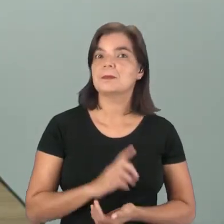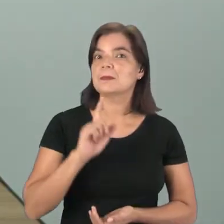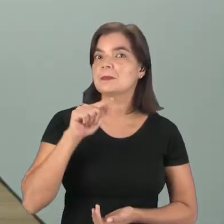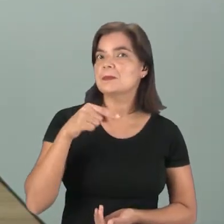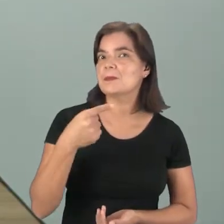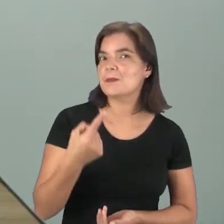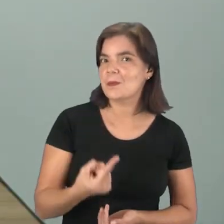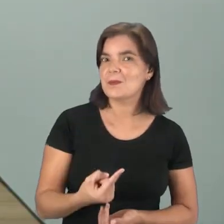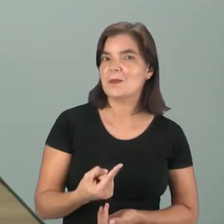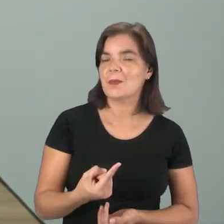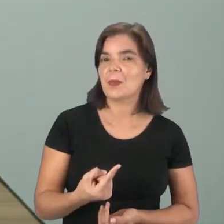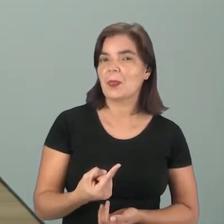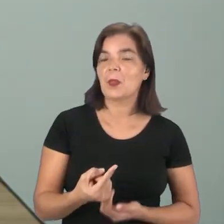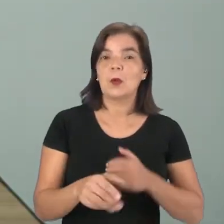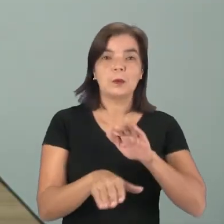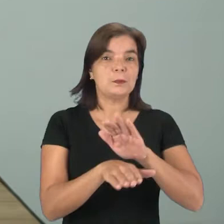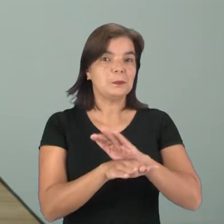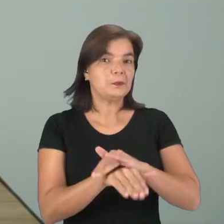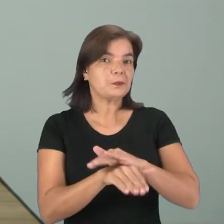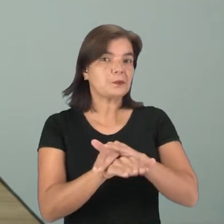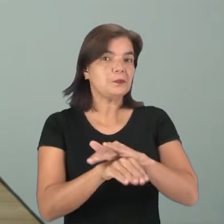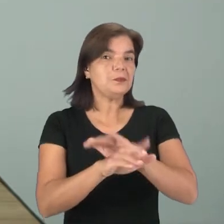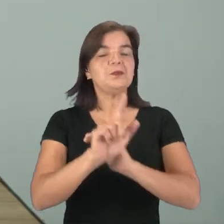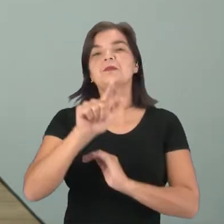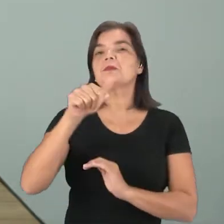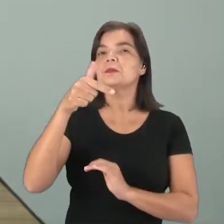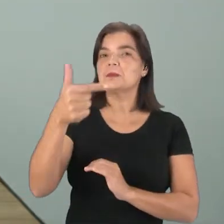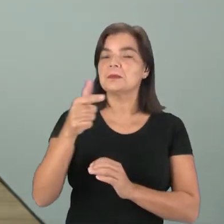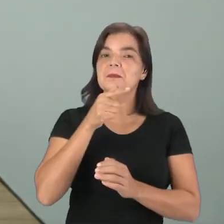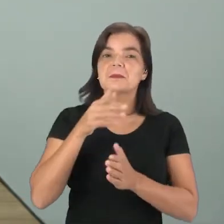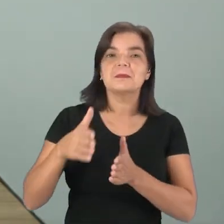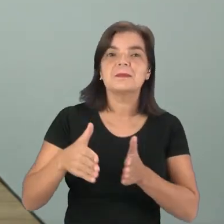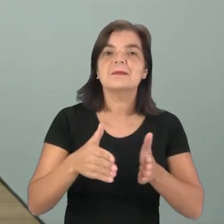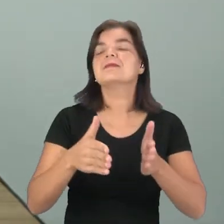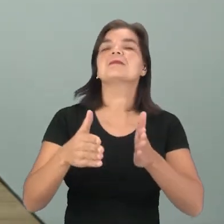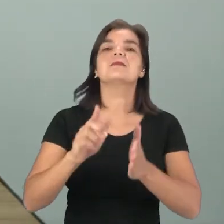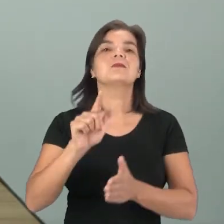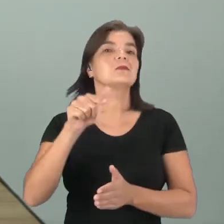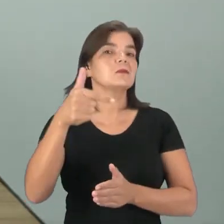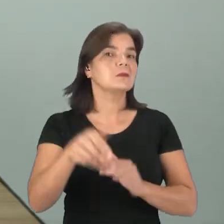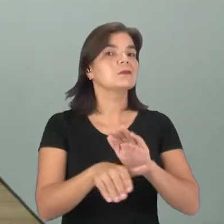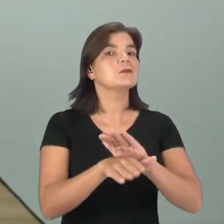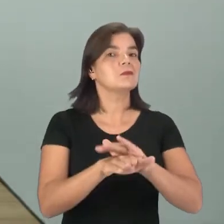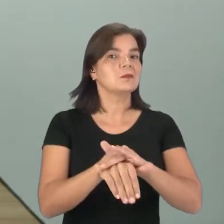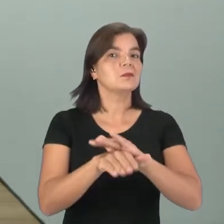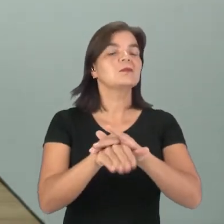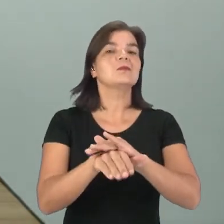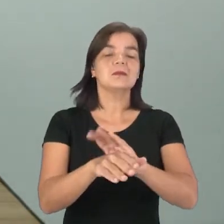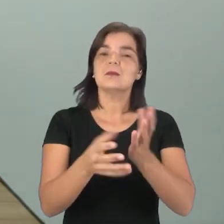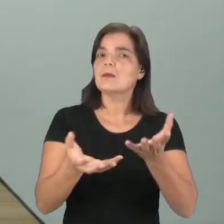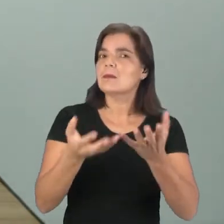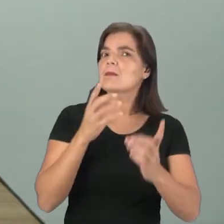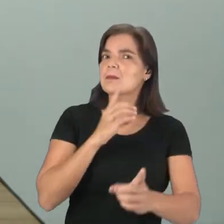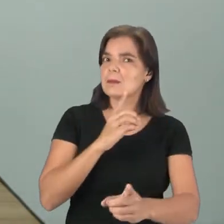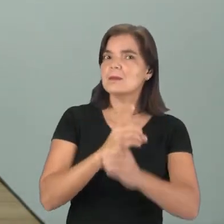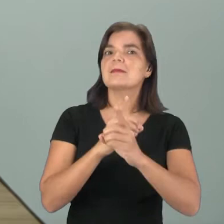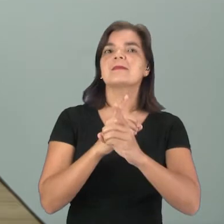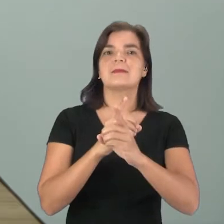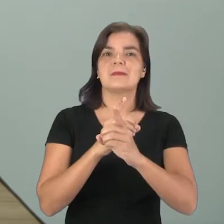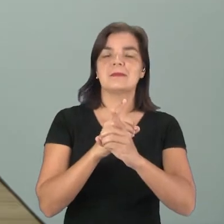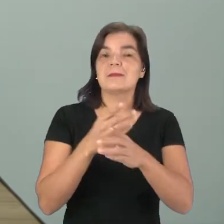depois que Gil Aninha chegou aqui do outro lado do Lago outras joaninhas queria